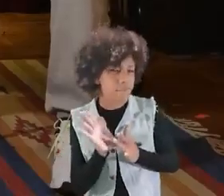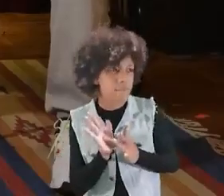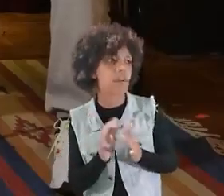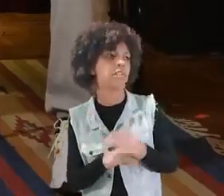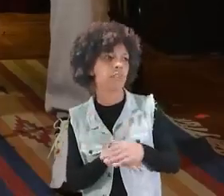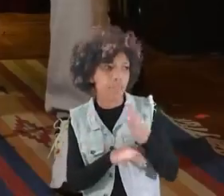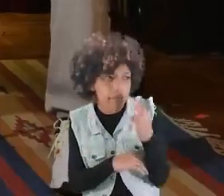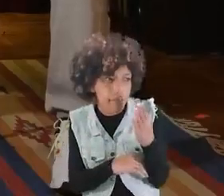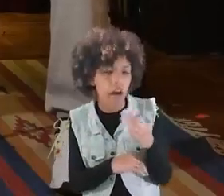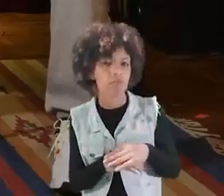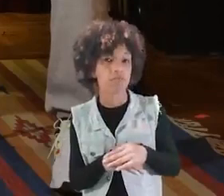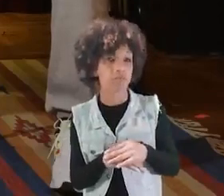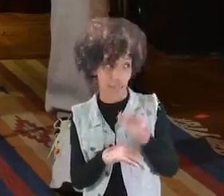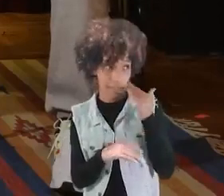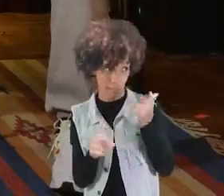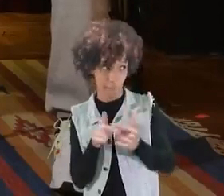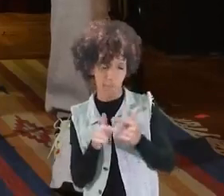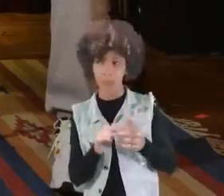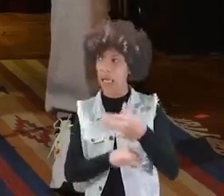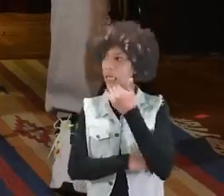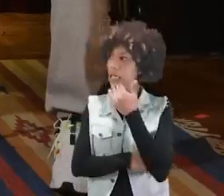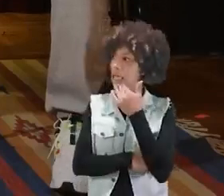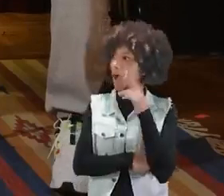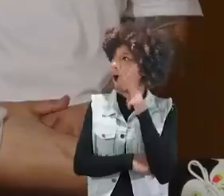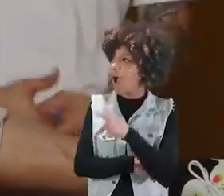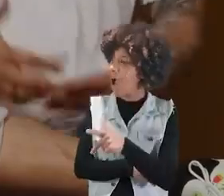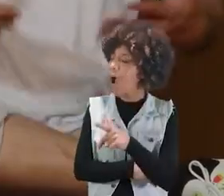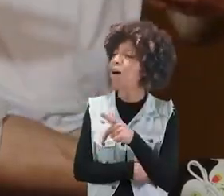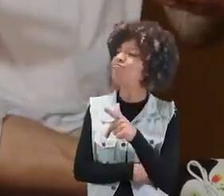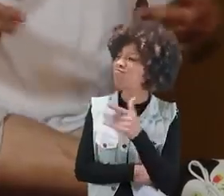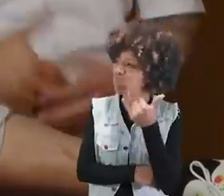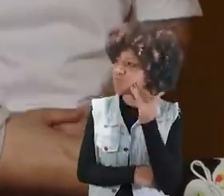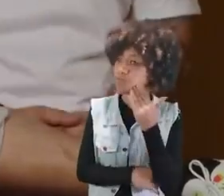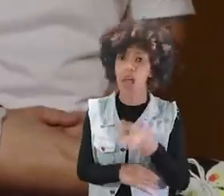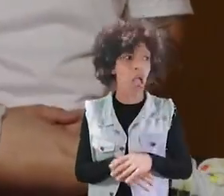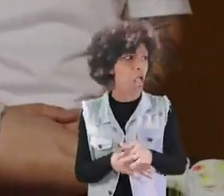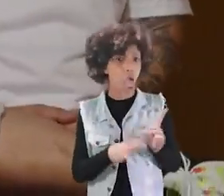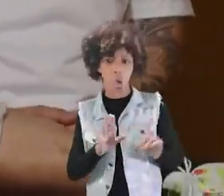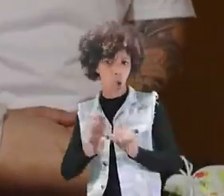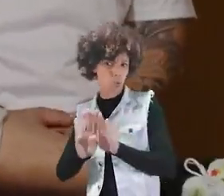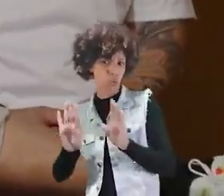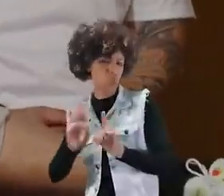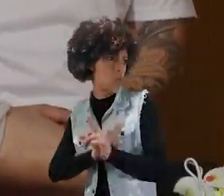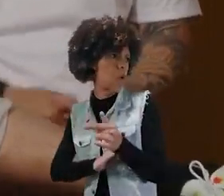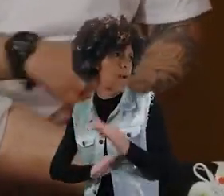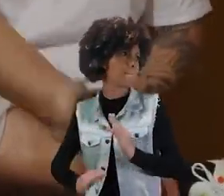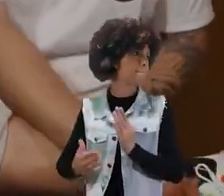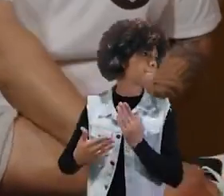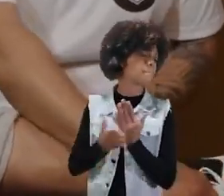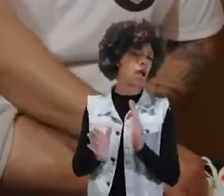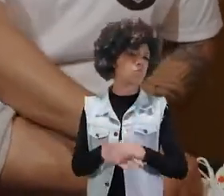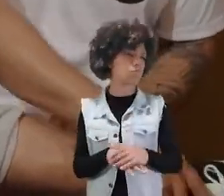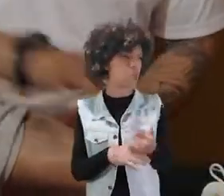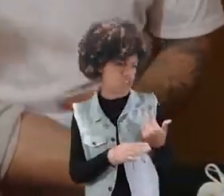você entendeu o problema faz sentido para eu não entro no estágio então quer dizer Teoricamente eu não